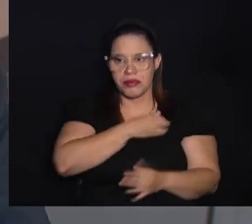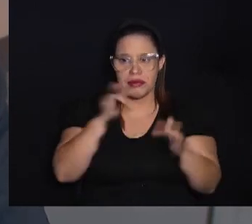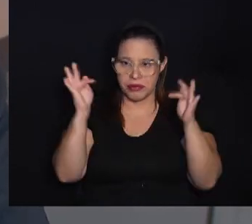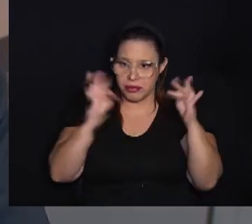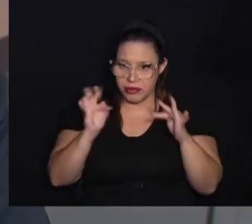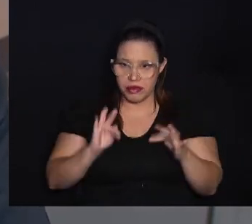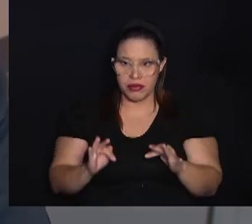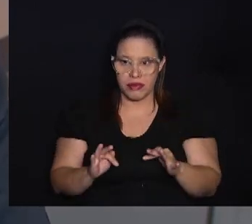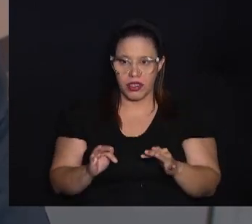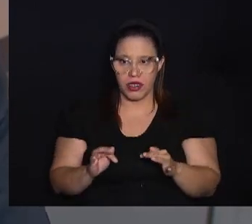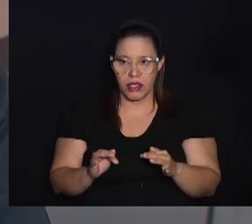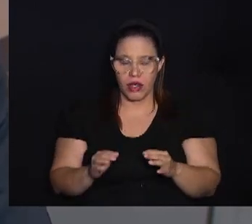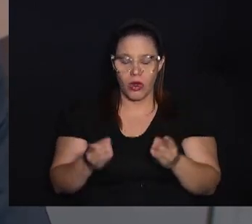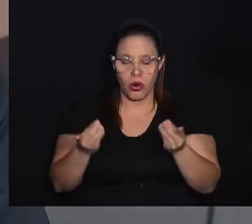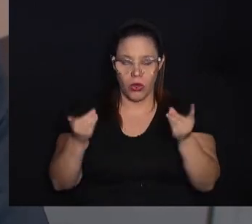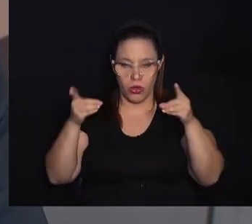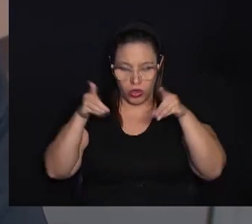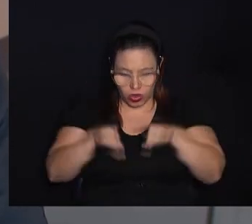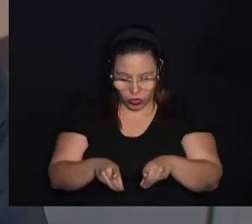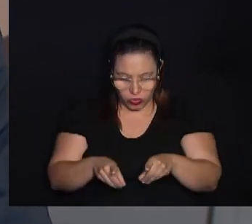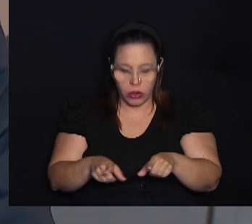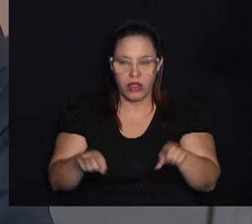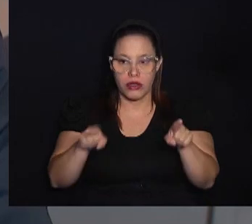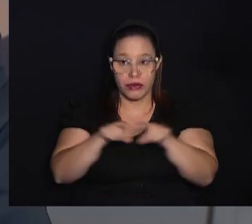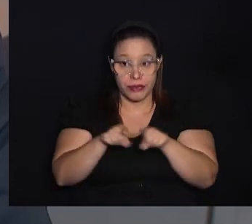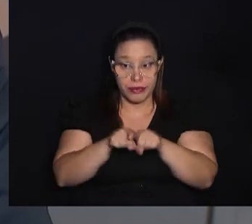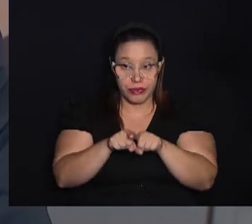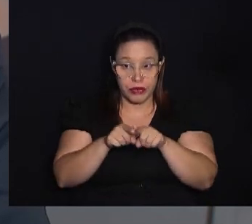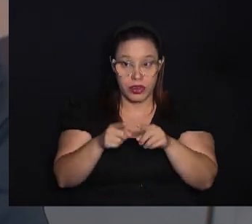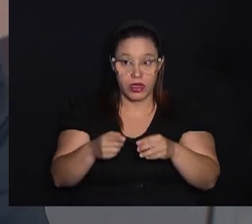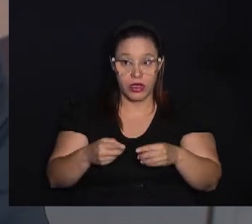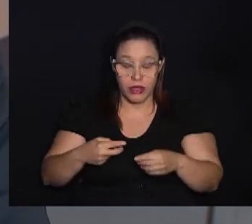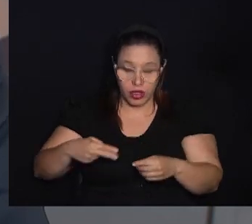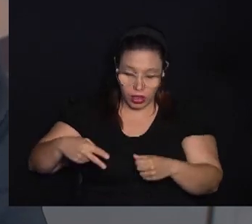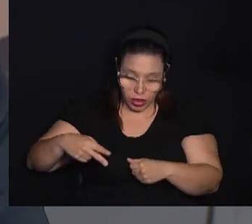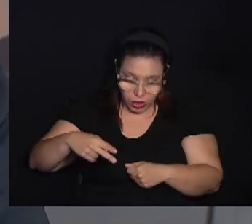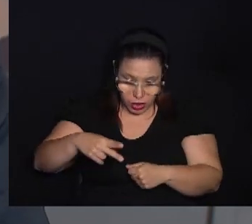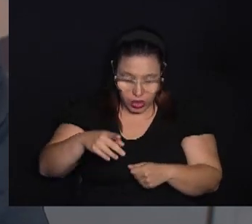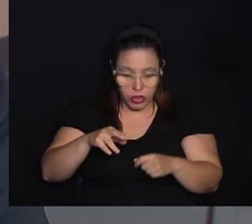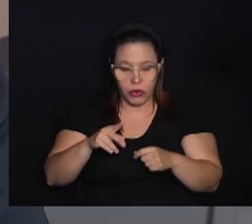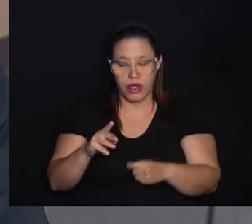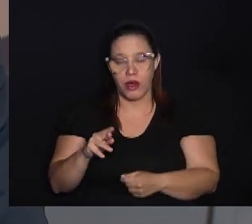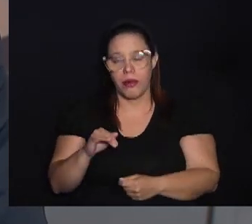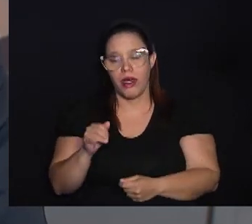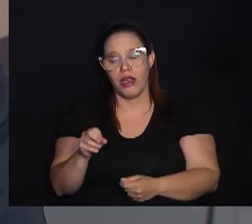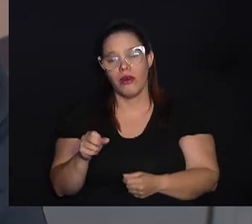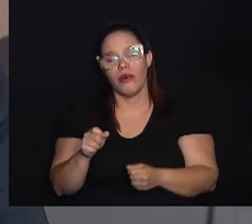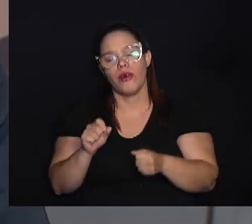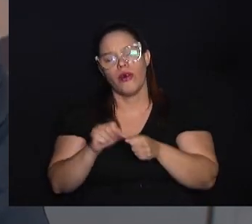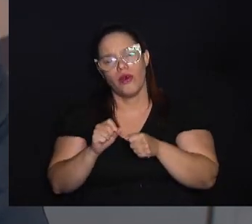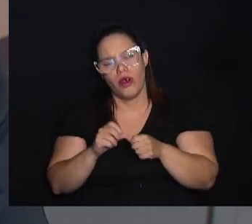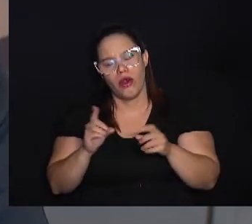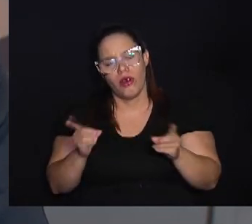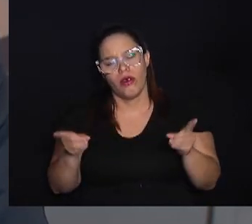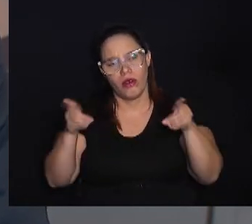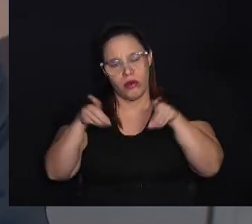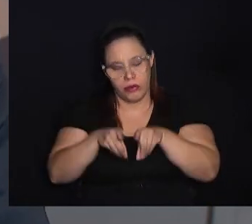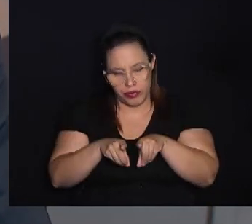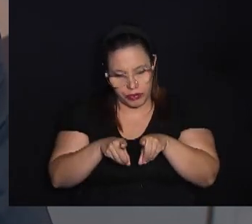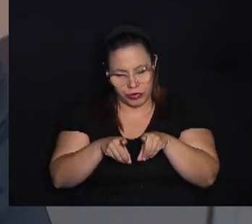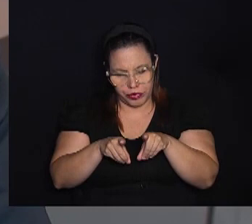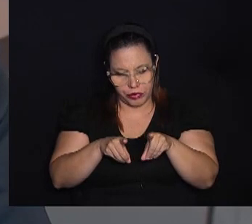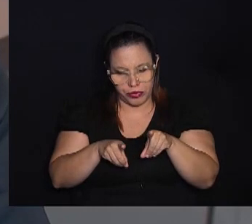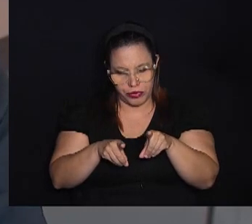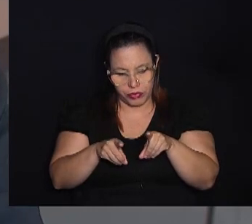E no divórcio a mesma coisa, né? Compareçam ao tabelião de notas, façam o seu divórcio, partilhem os seus bens,